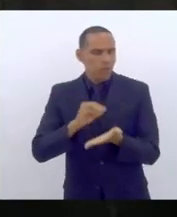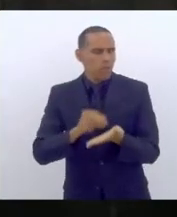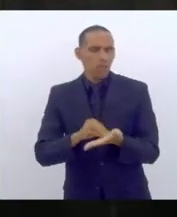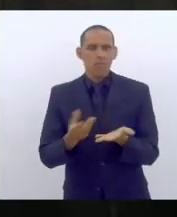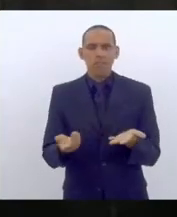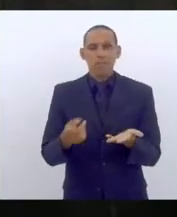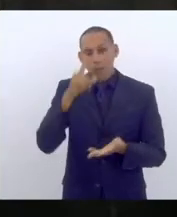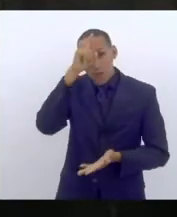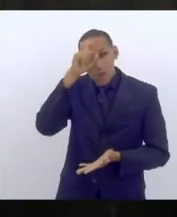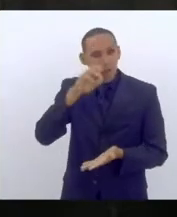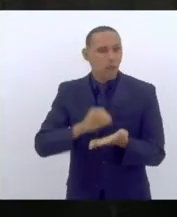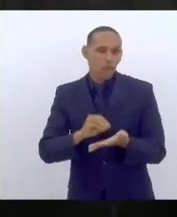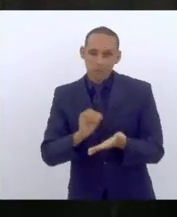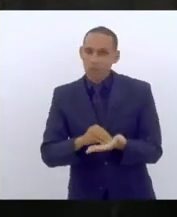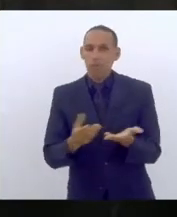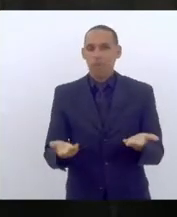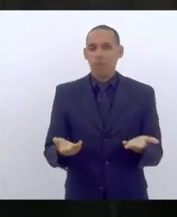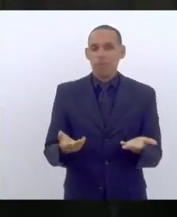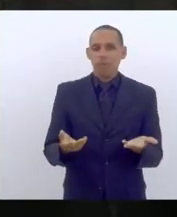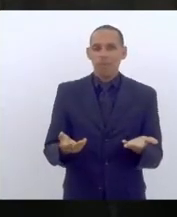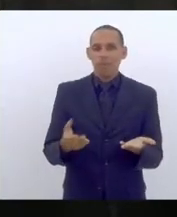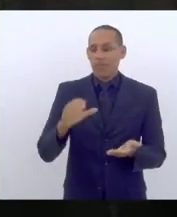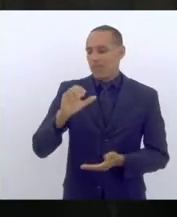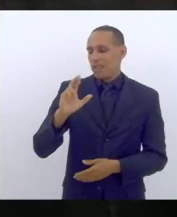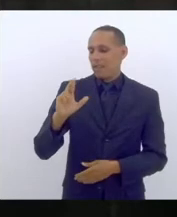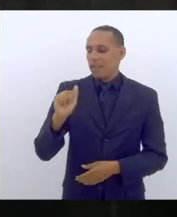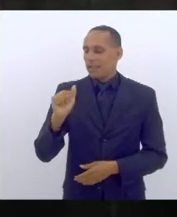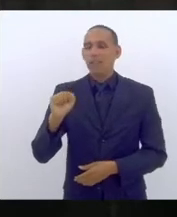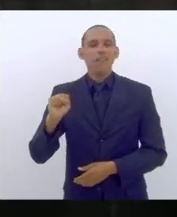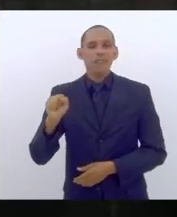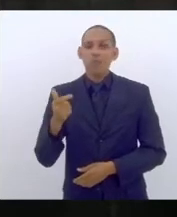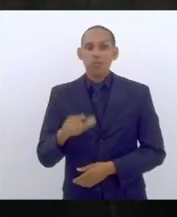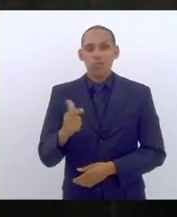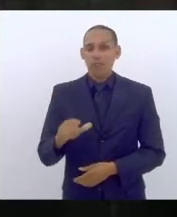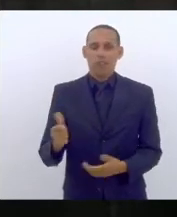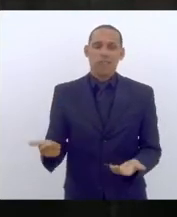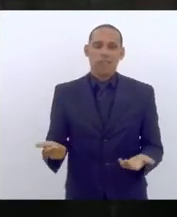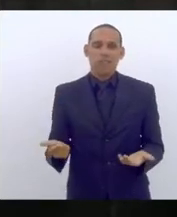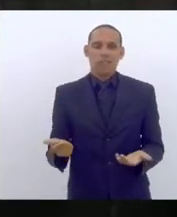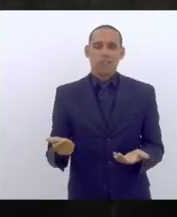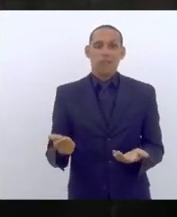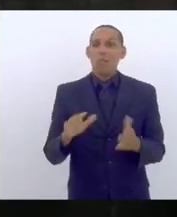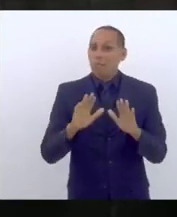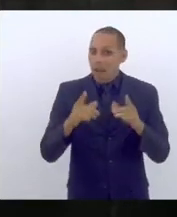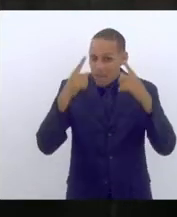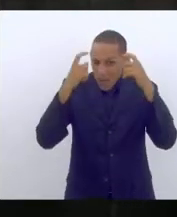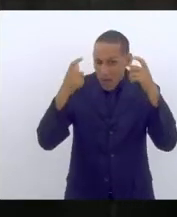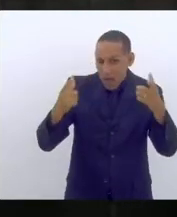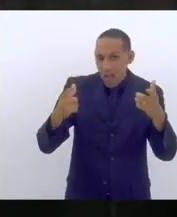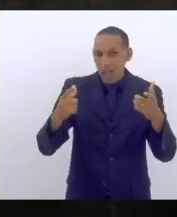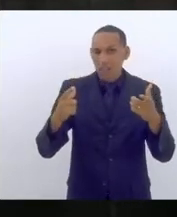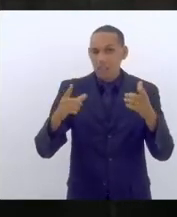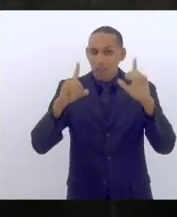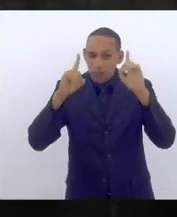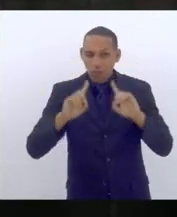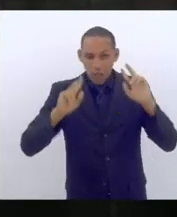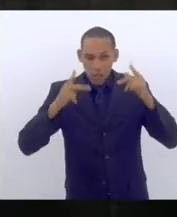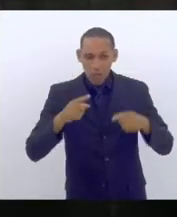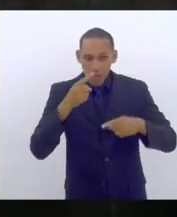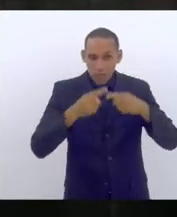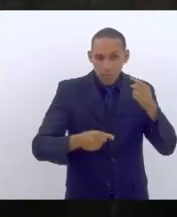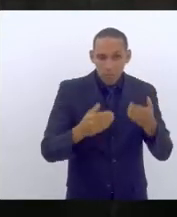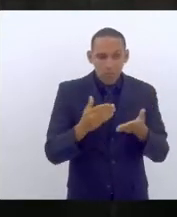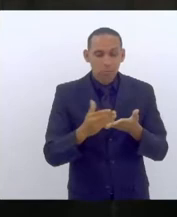faltou hospital é onde falta traz que sobra é violência e violação dos direitos humanos